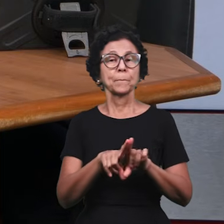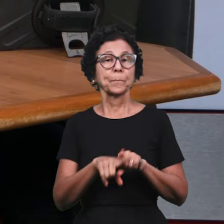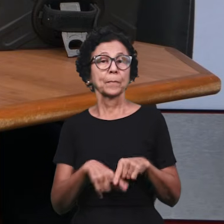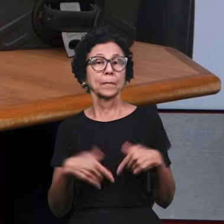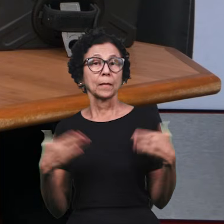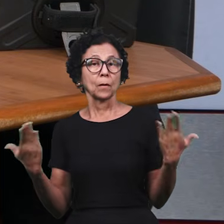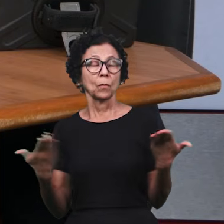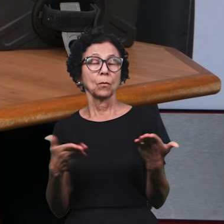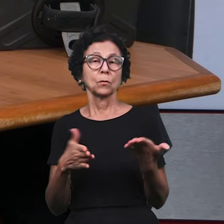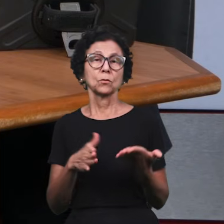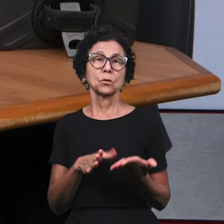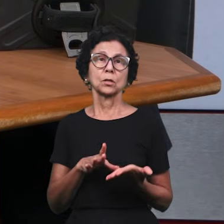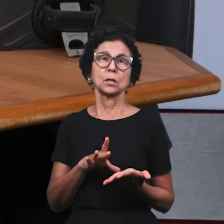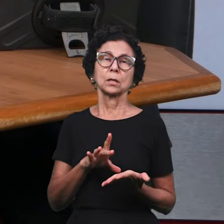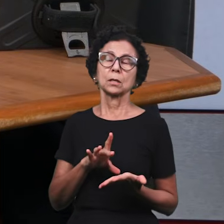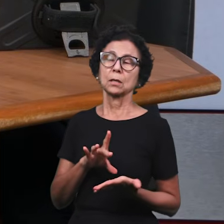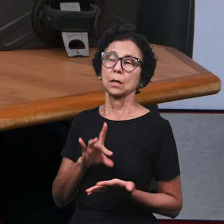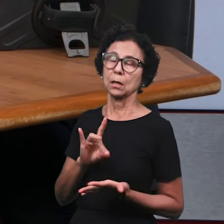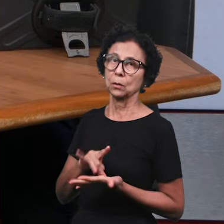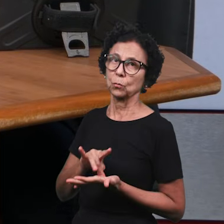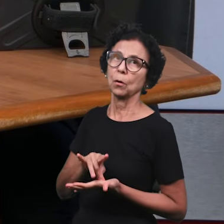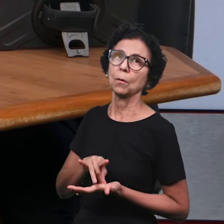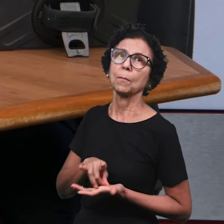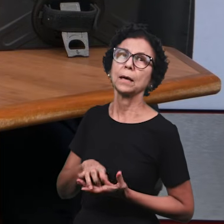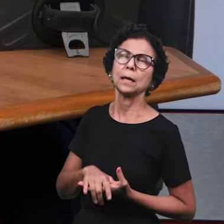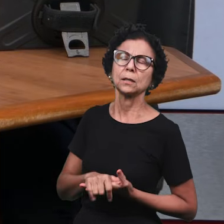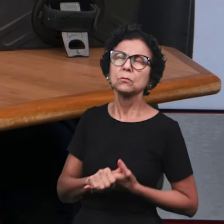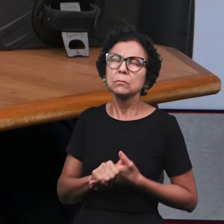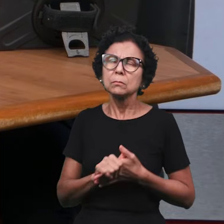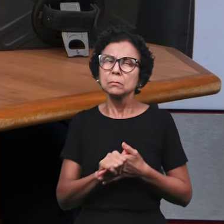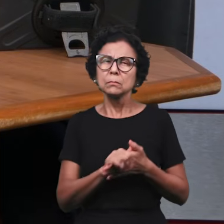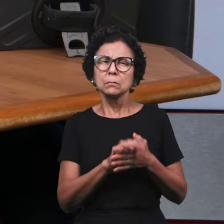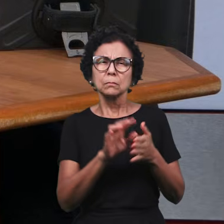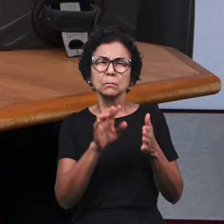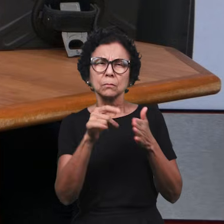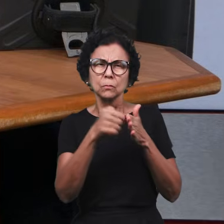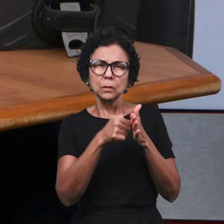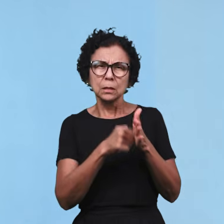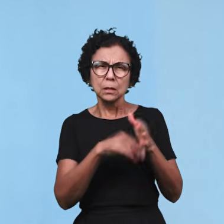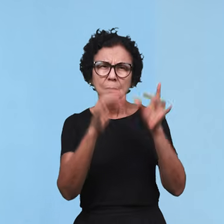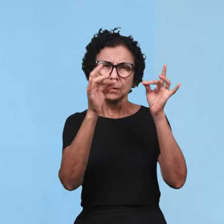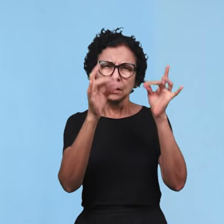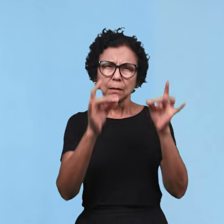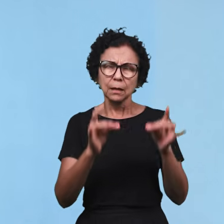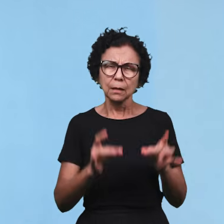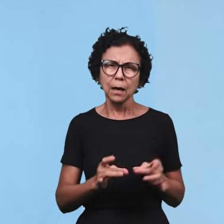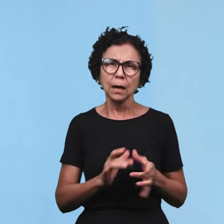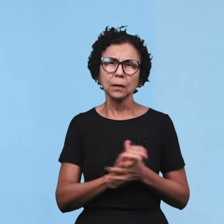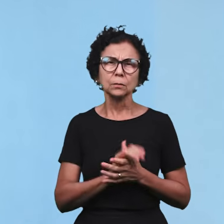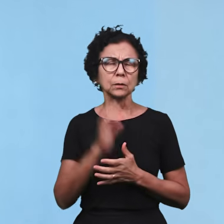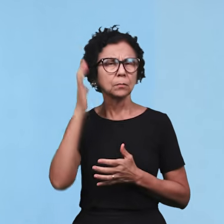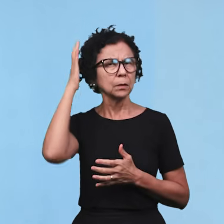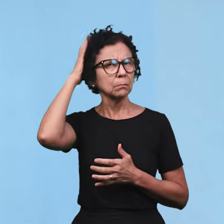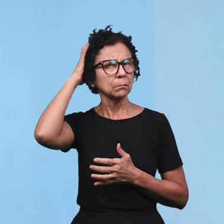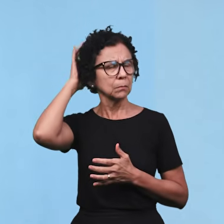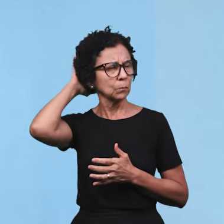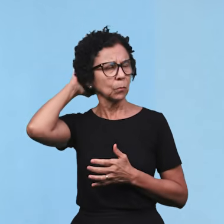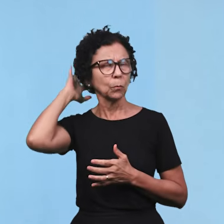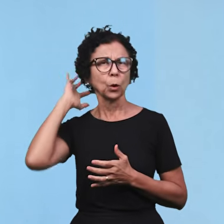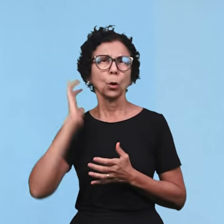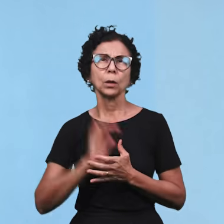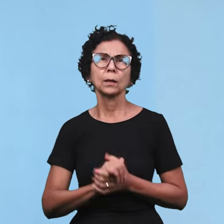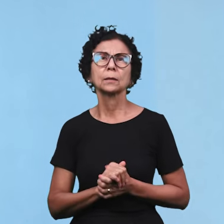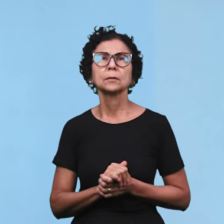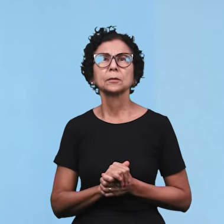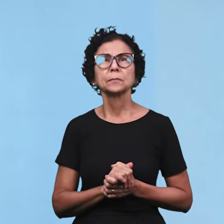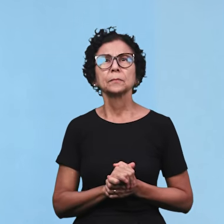embora, né, eu sempre busque fazer uma anamnese detalhada, um exame físico bem completo, às vezes ainda há dúvida diagnóstica. Isso não quer dizer que